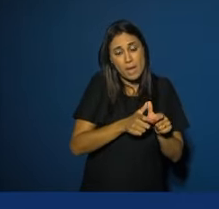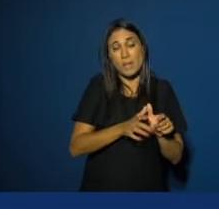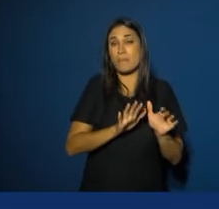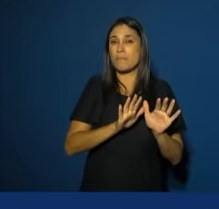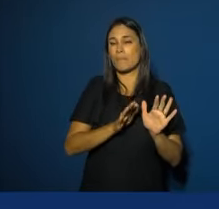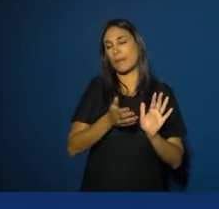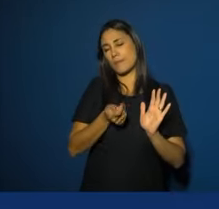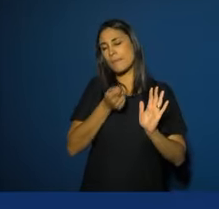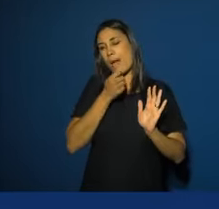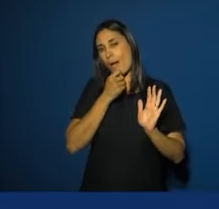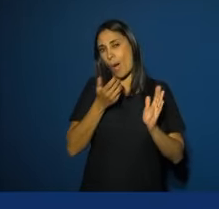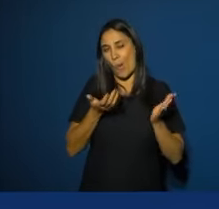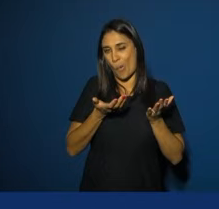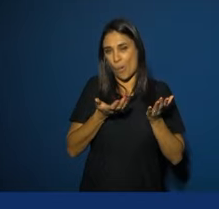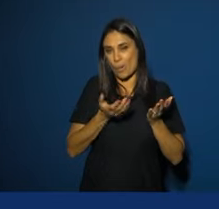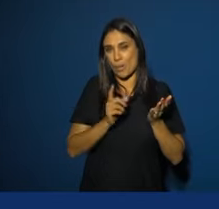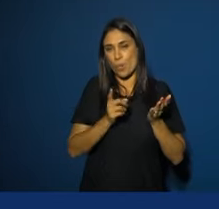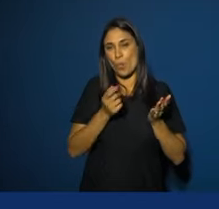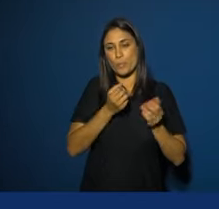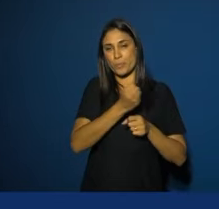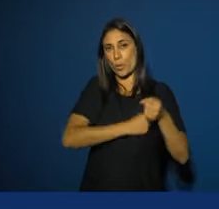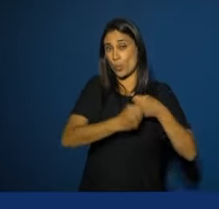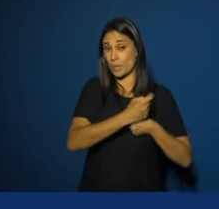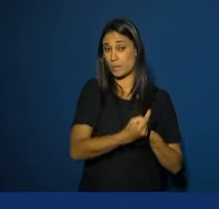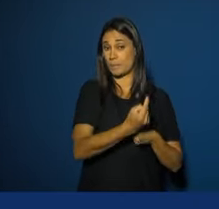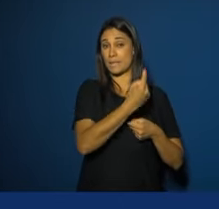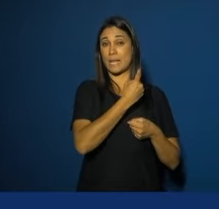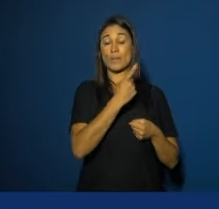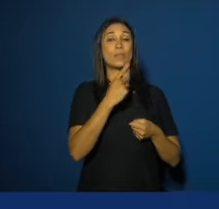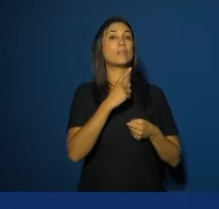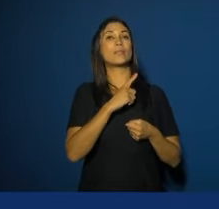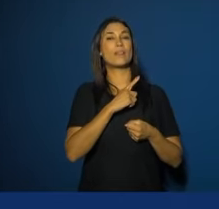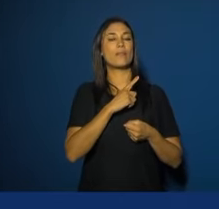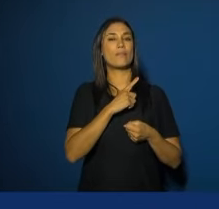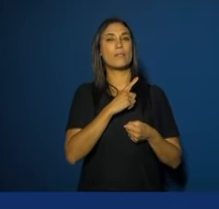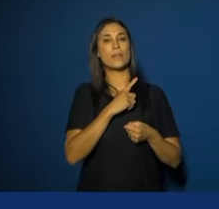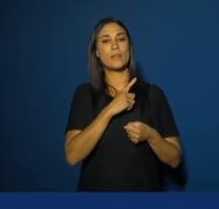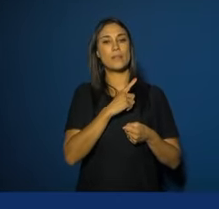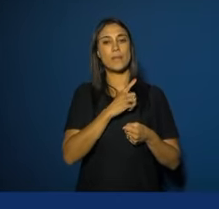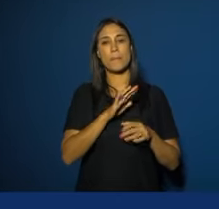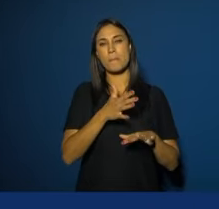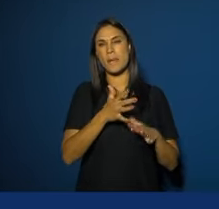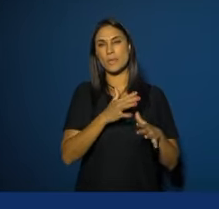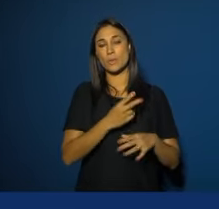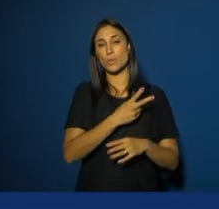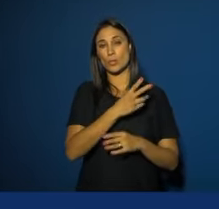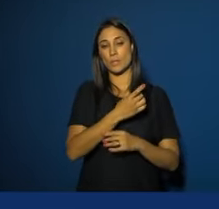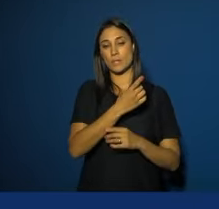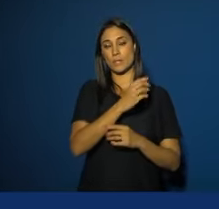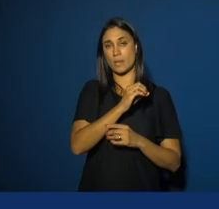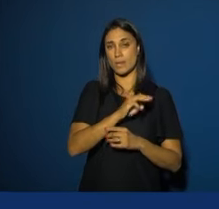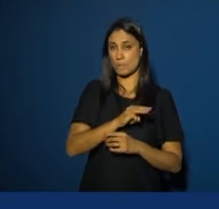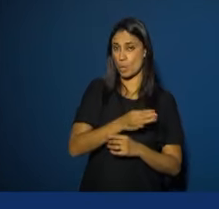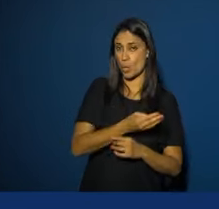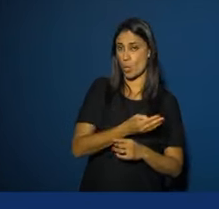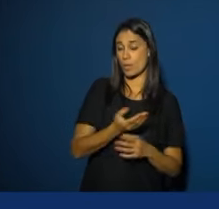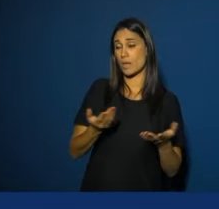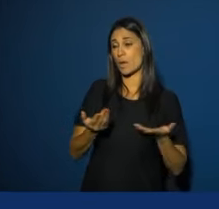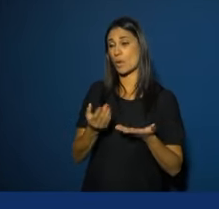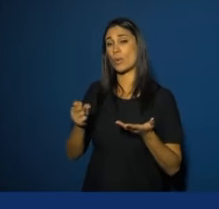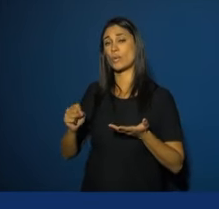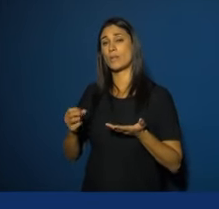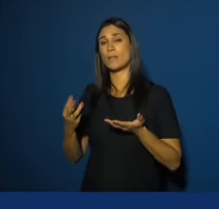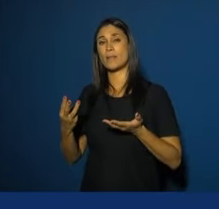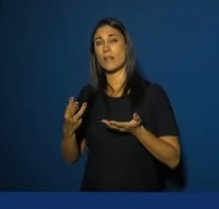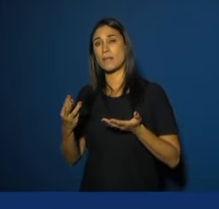é tão pequenininha assim. Ela teve, no ano passado, um EBITDA de mais ou menos 210 milhões. Nós estamos com 83